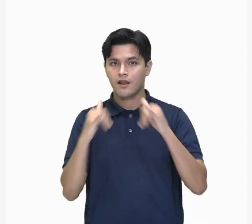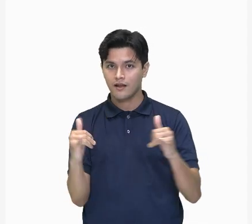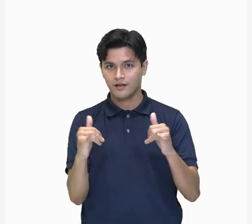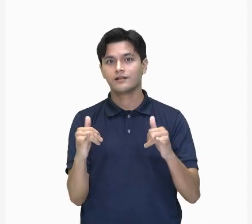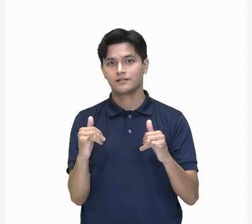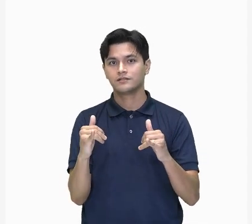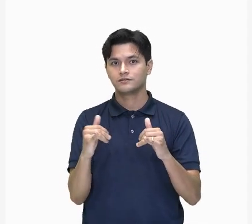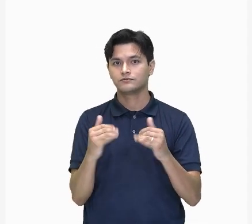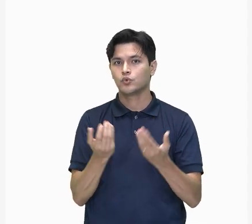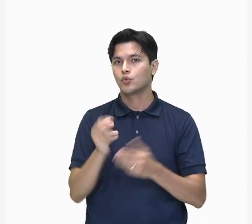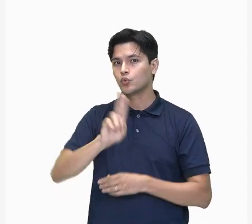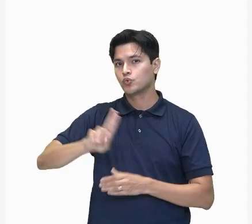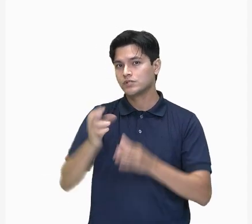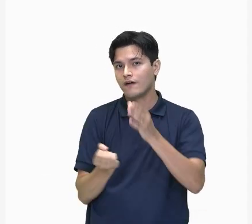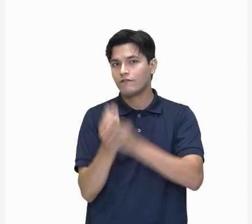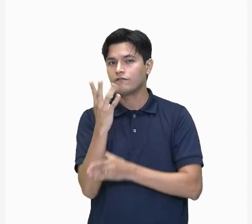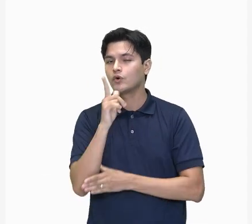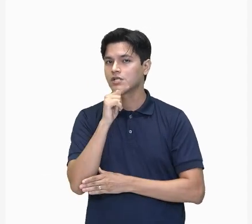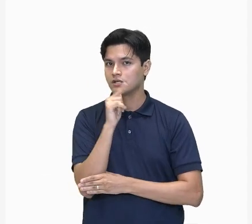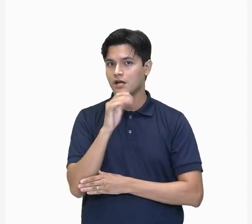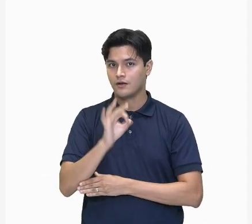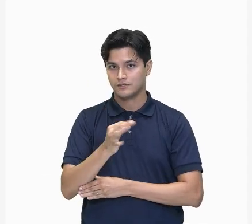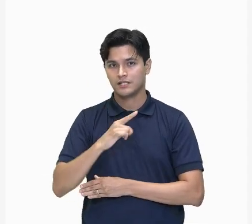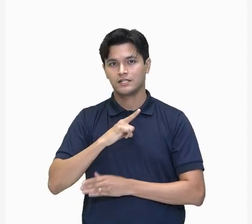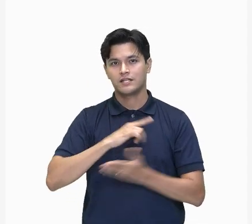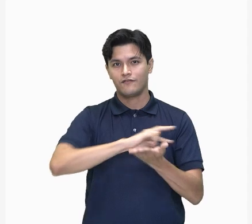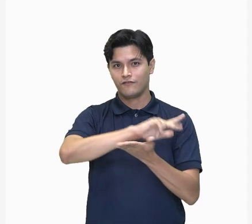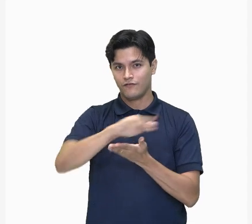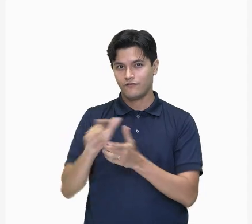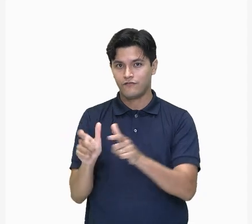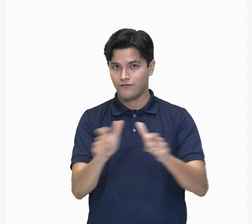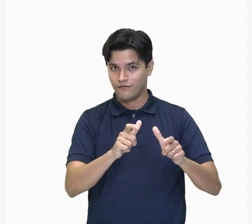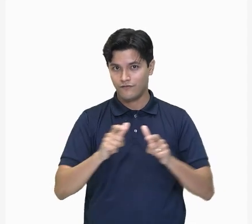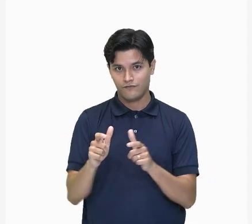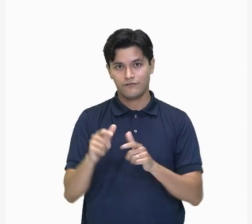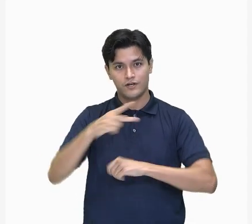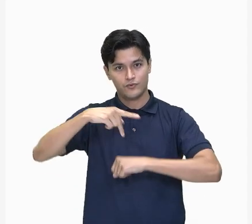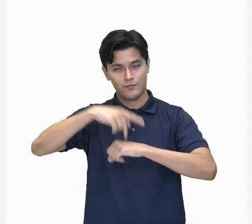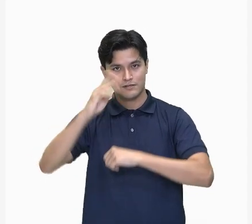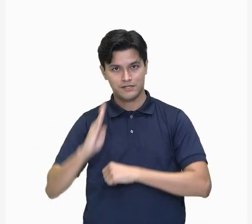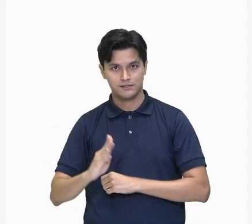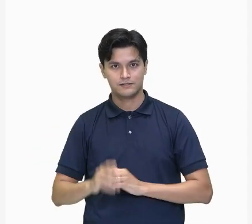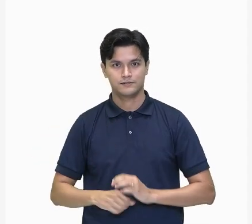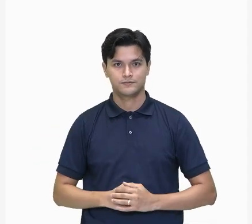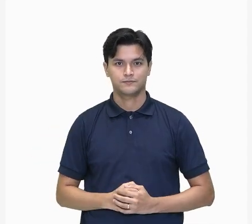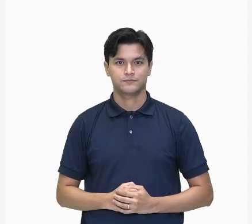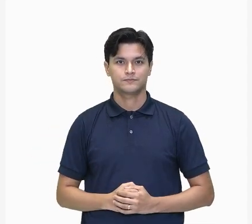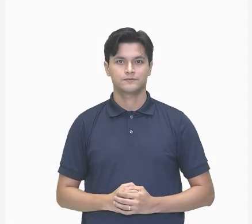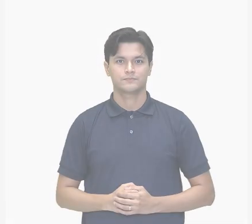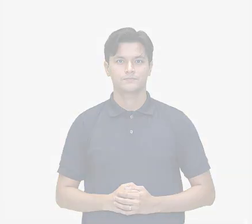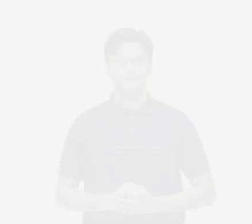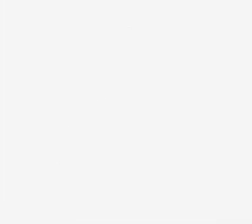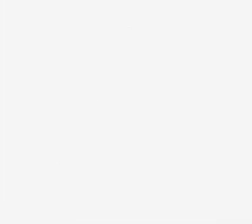que é a água. Nós temos diversas hidrelétricas espalhadas pelo país. O sol, né, também é uma fonte de